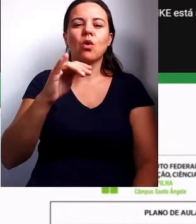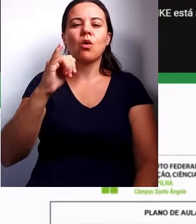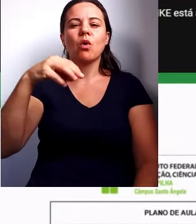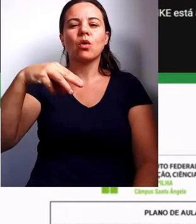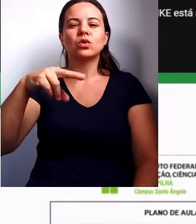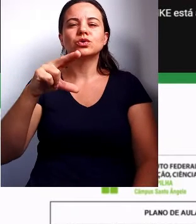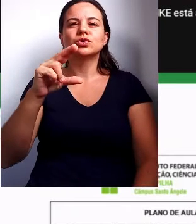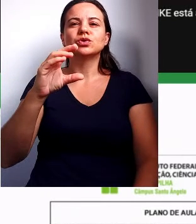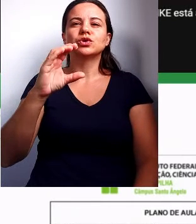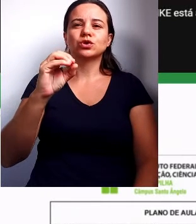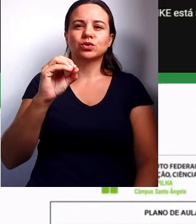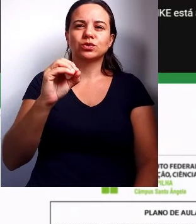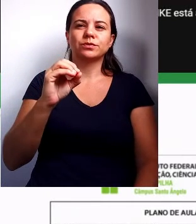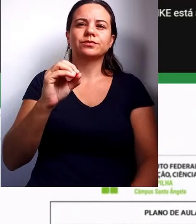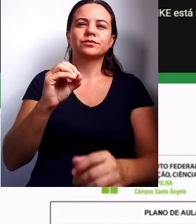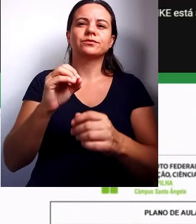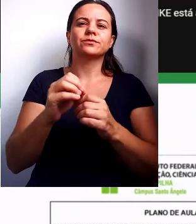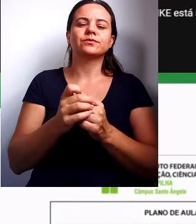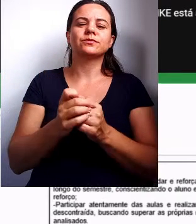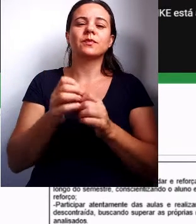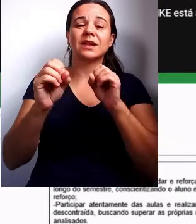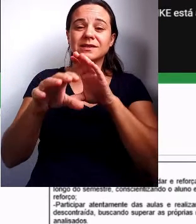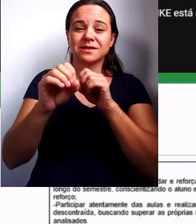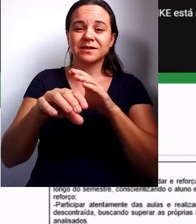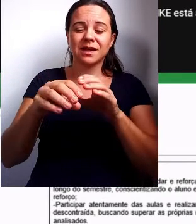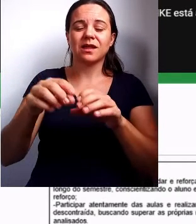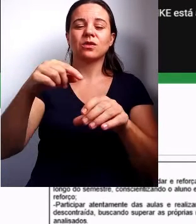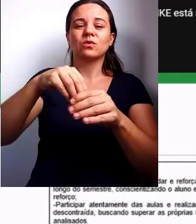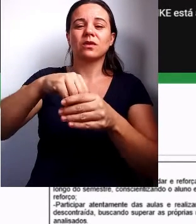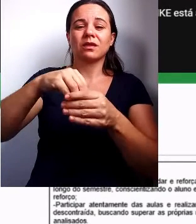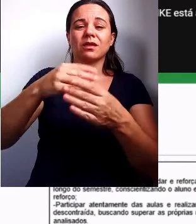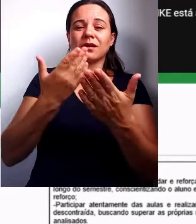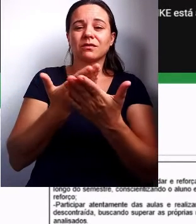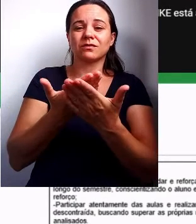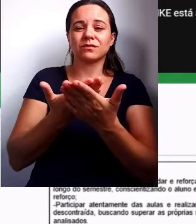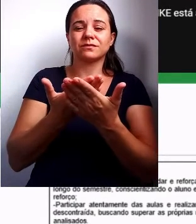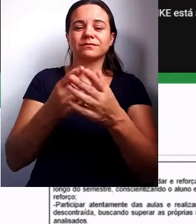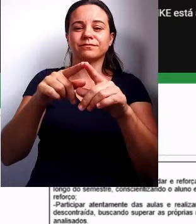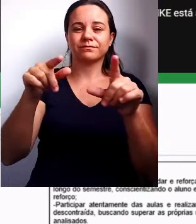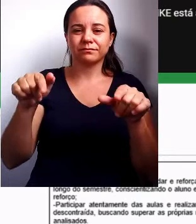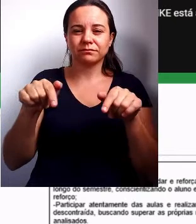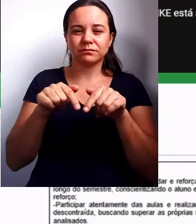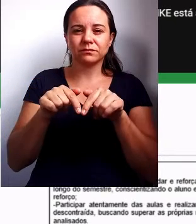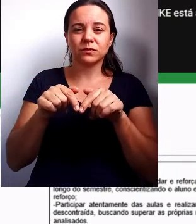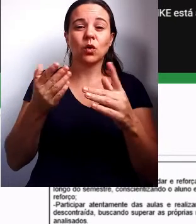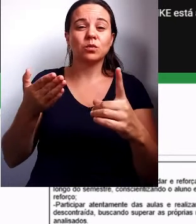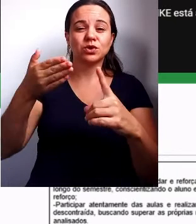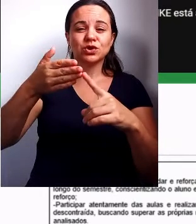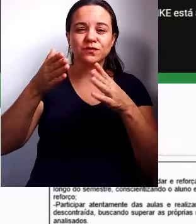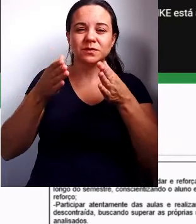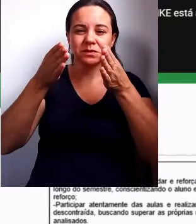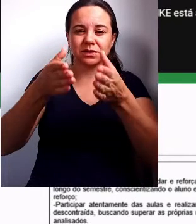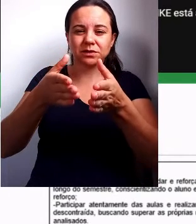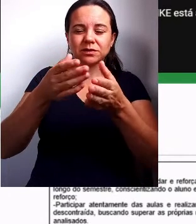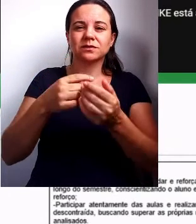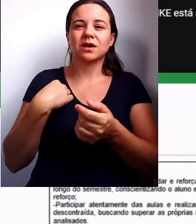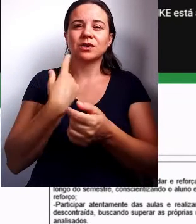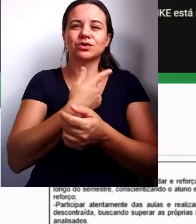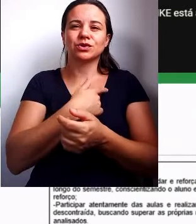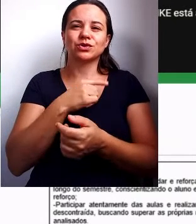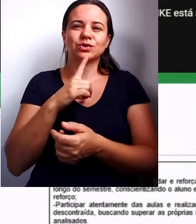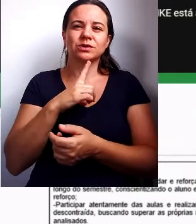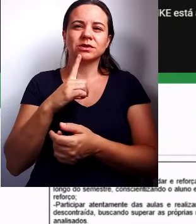conteúdos dados em sala de aula. Como objetivo específico, a